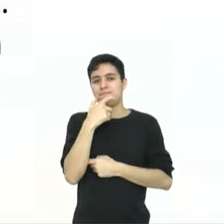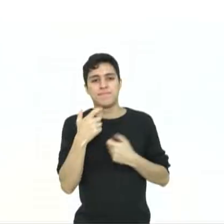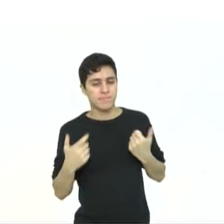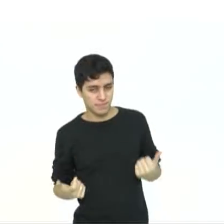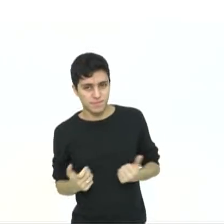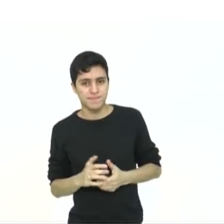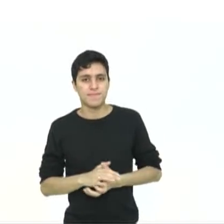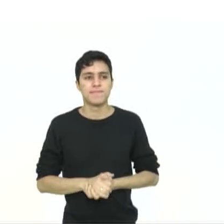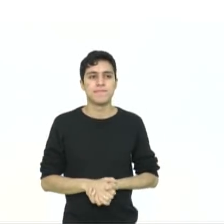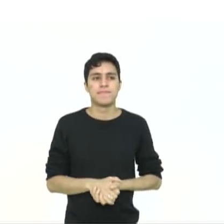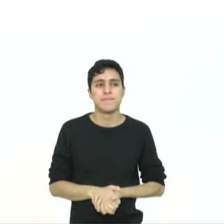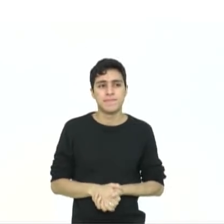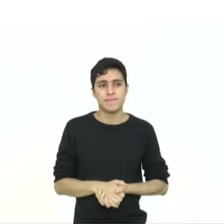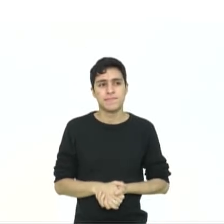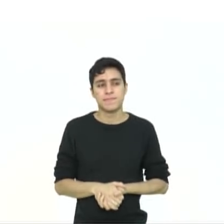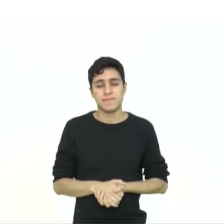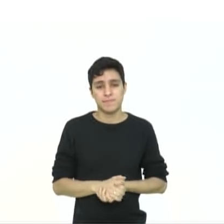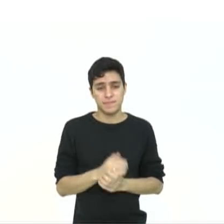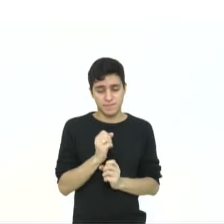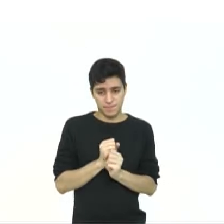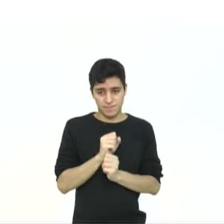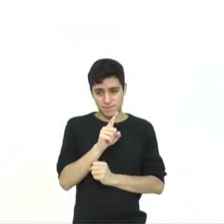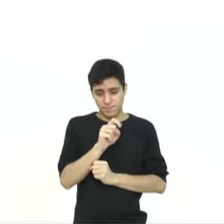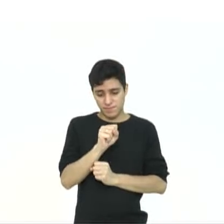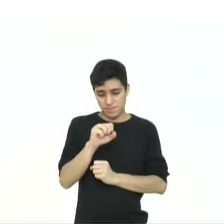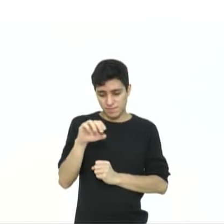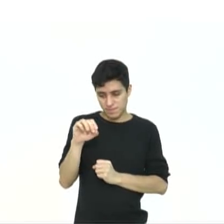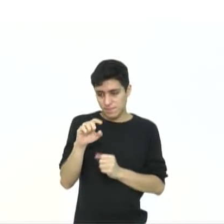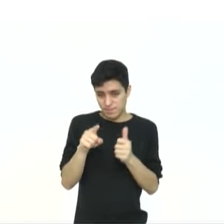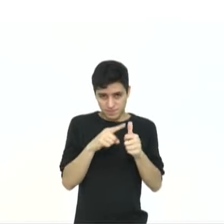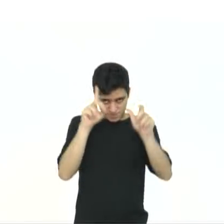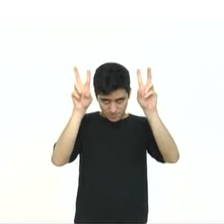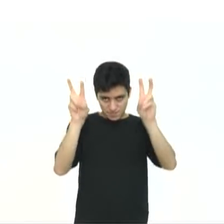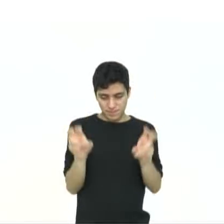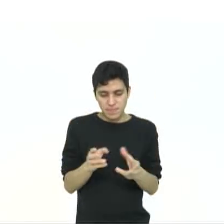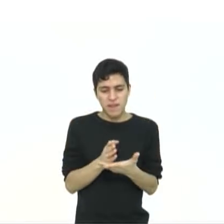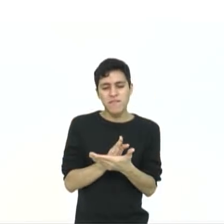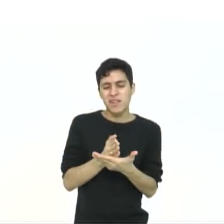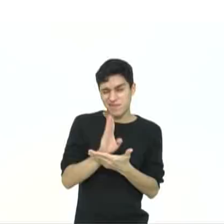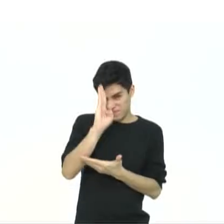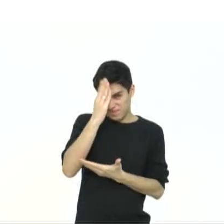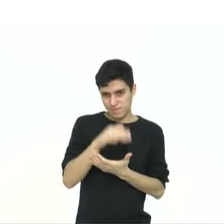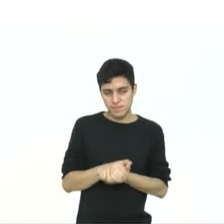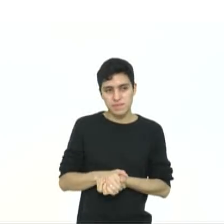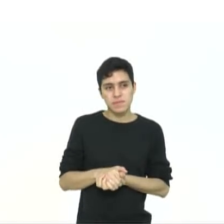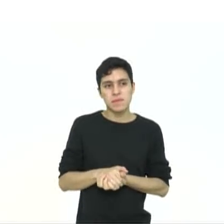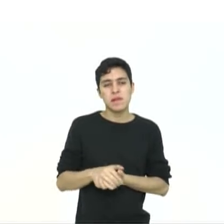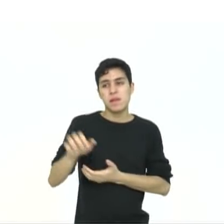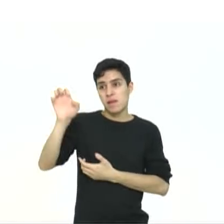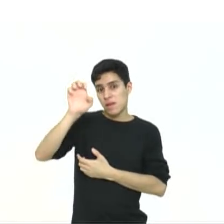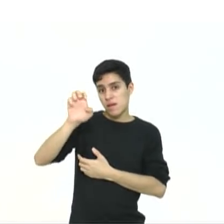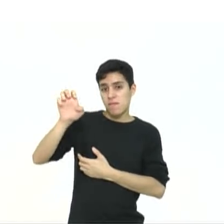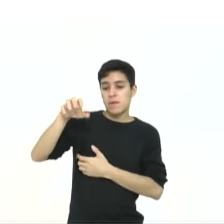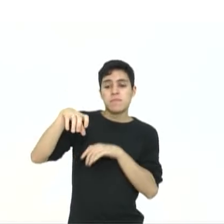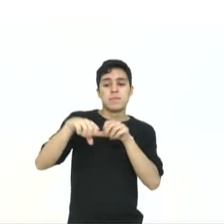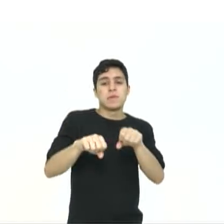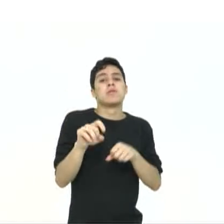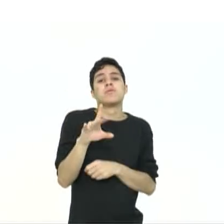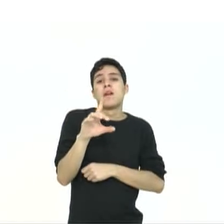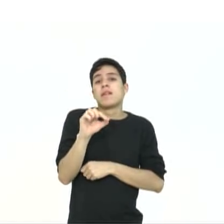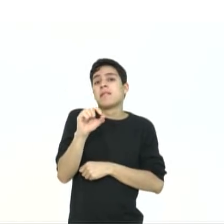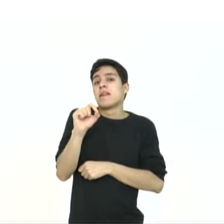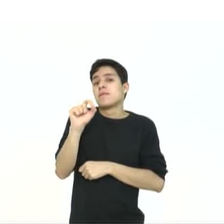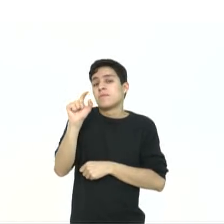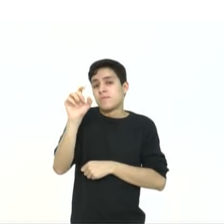Inglaterra. Em 1880, agora vamos para o nosso primeiro tema, fronteiras artificiais. Os europeus ocupavam apenas 10% do